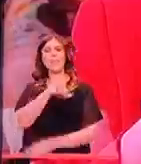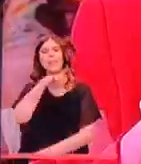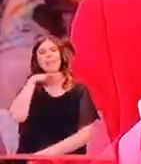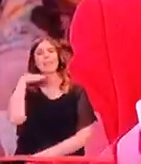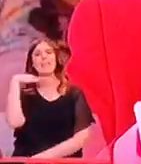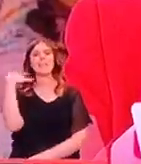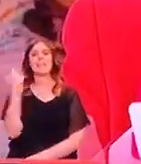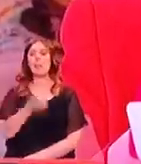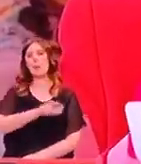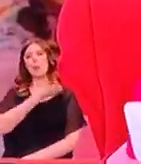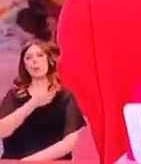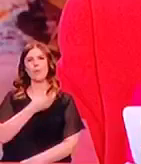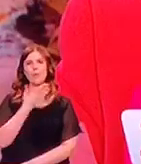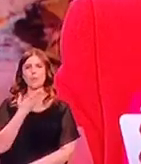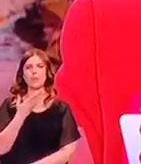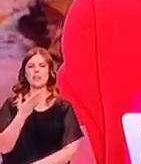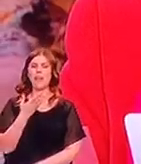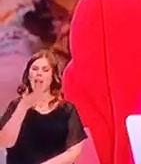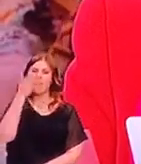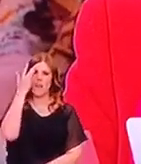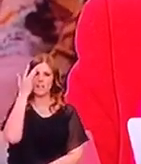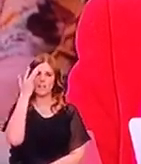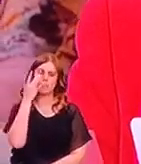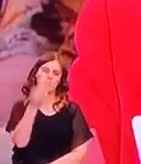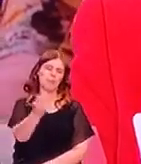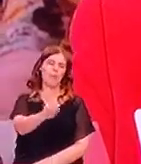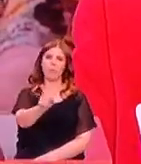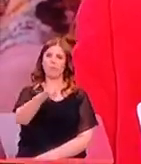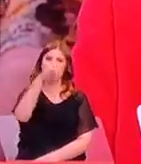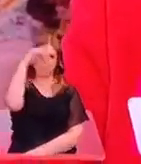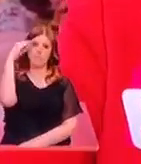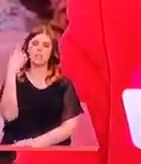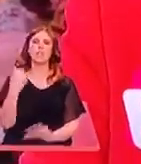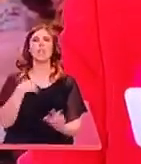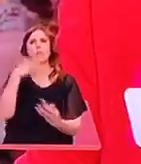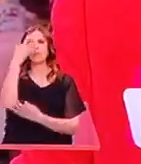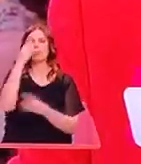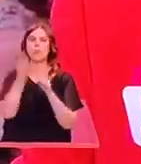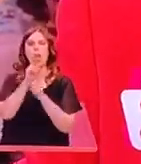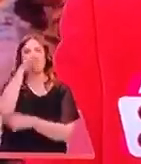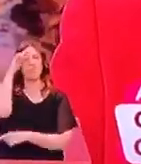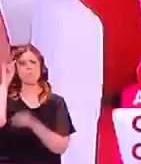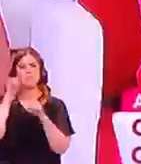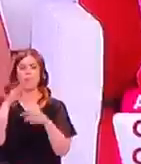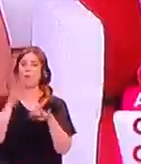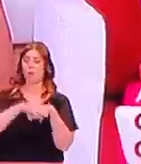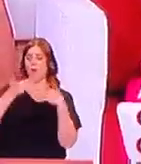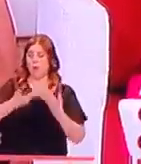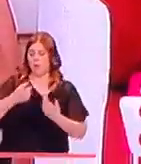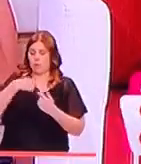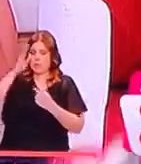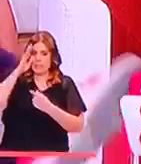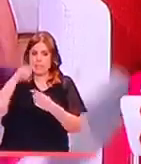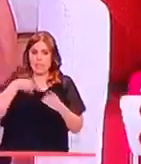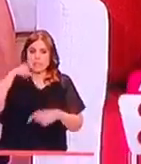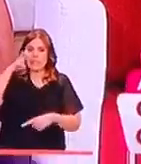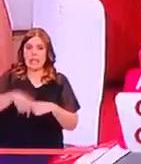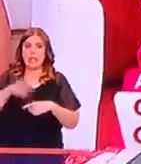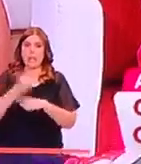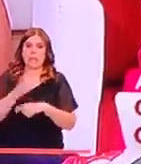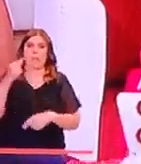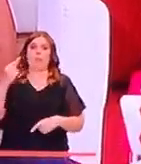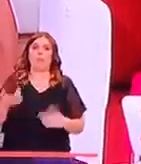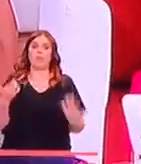alegria e o amor. É fácil? Não é fácil. Eu imagino como é que foi difícil para si, porque agora eu sei, não é? Porque é que estava sentado naquele